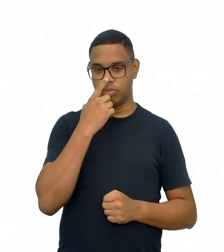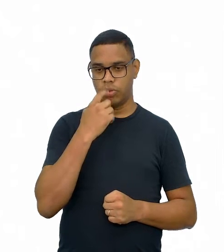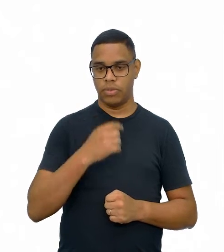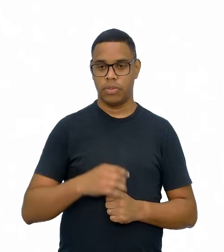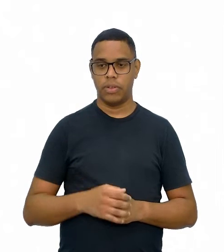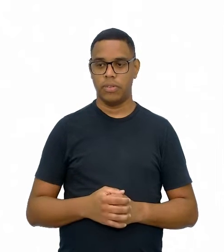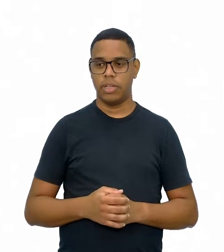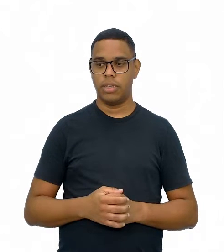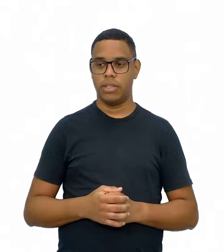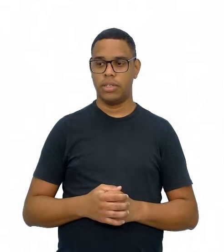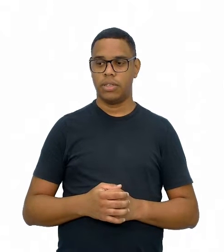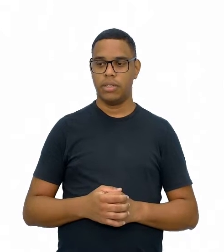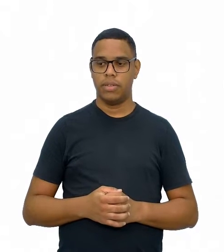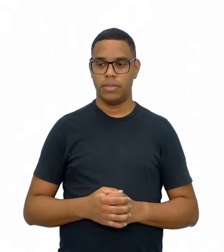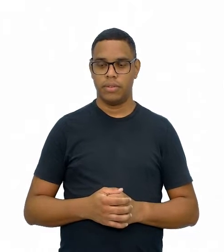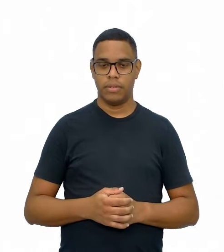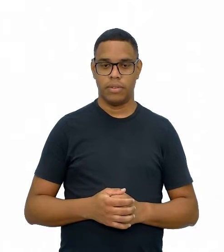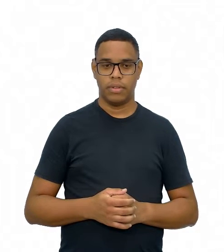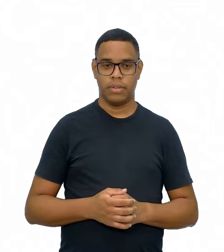Muito bem.